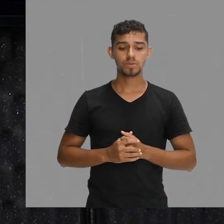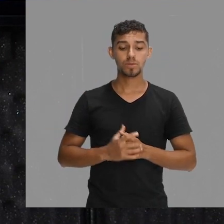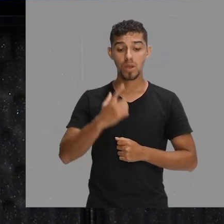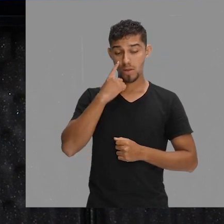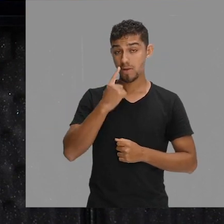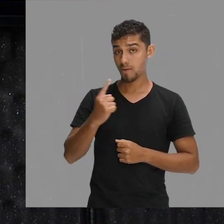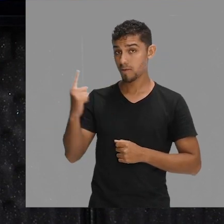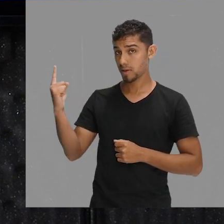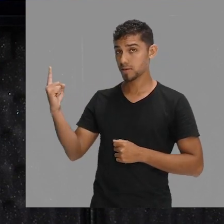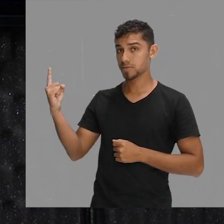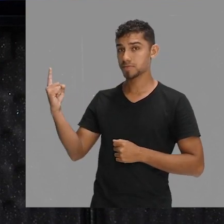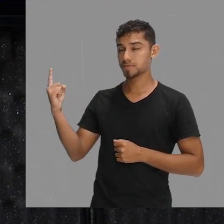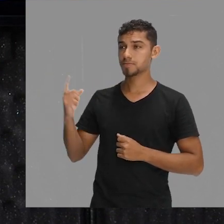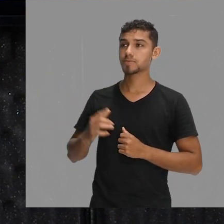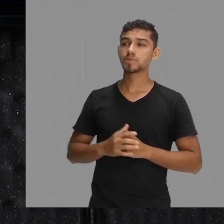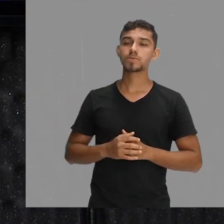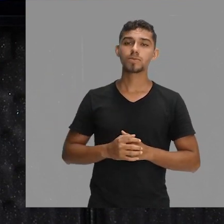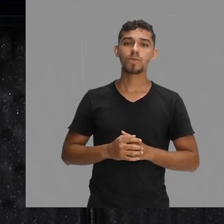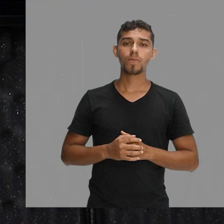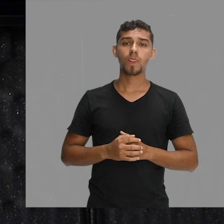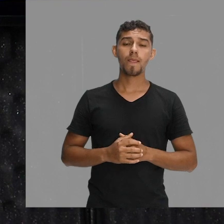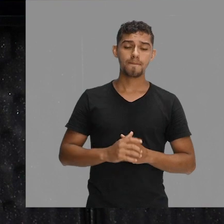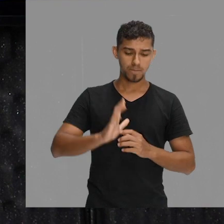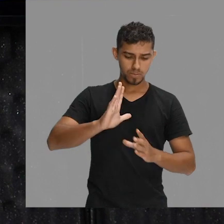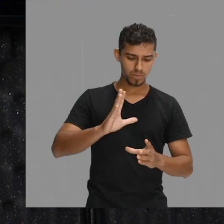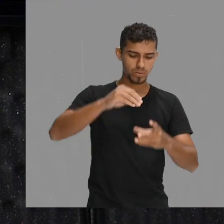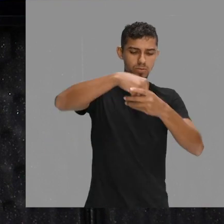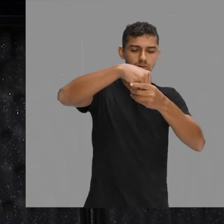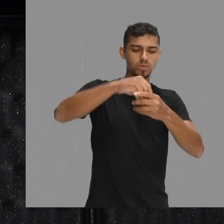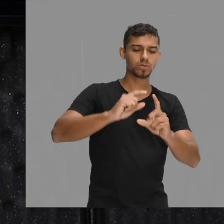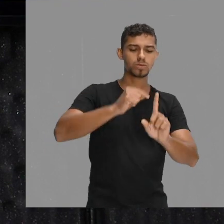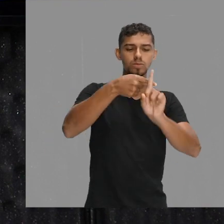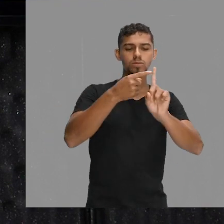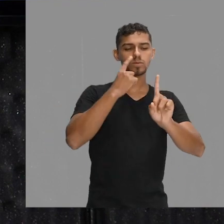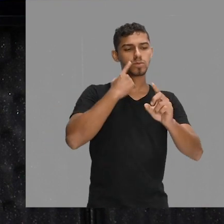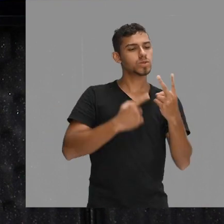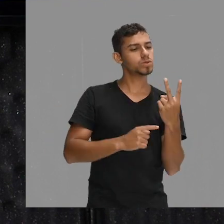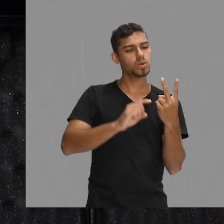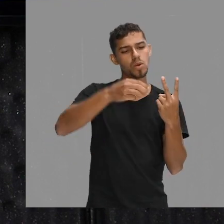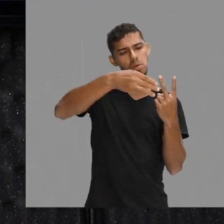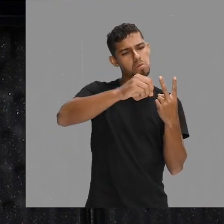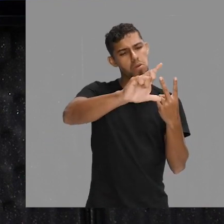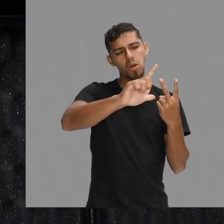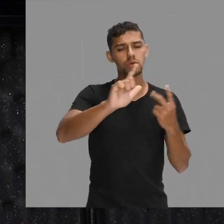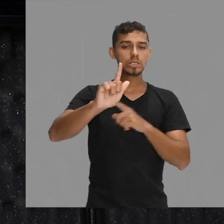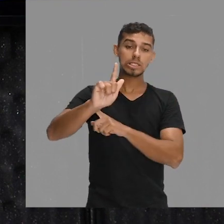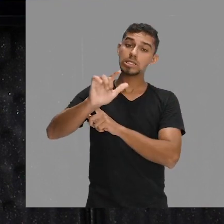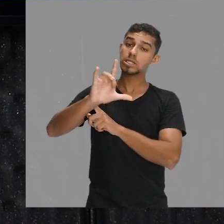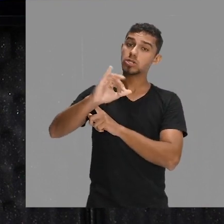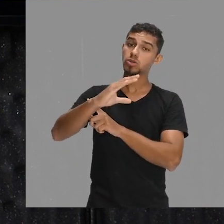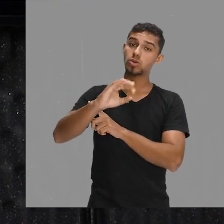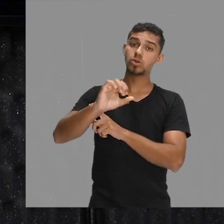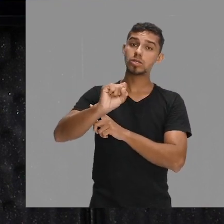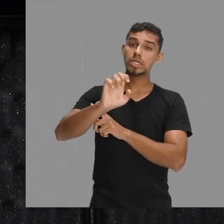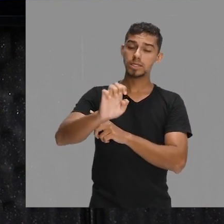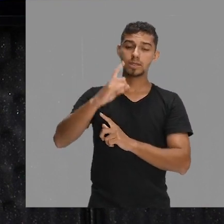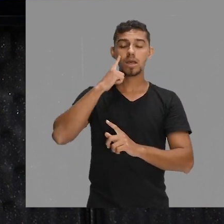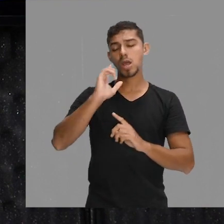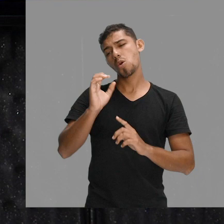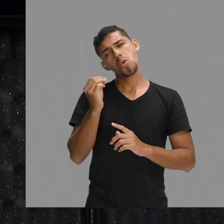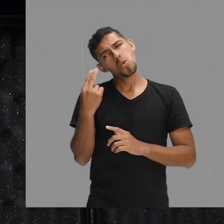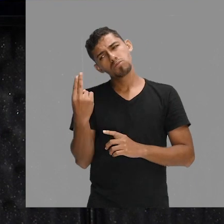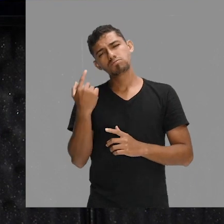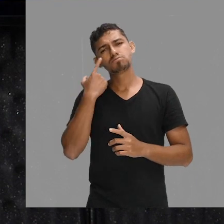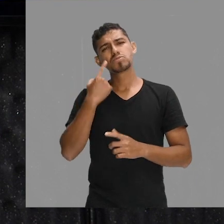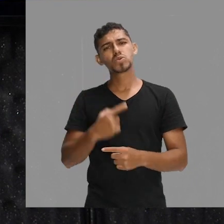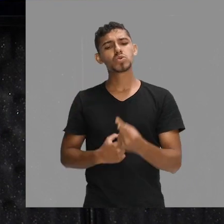Aqui, ó. Obtive isso quando adicionei 2 mols de glicose, 1,12, ou então 1 mol de cloreto de